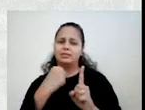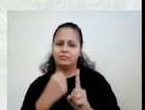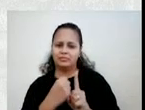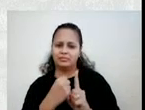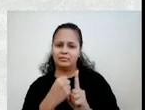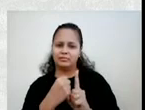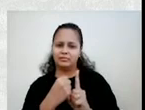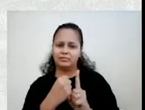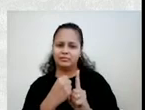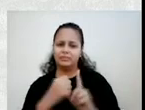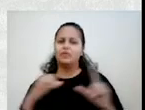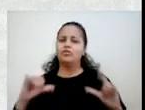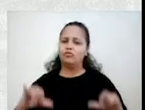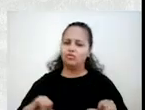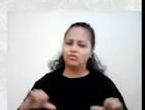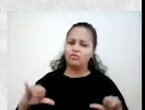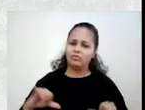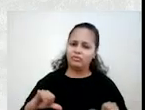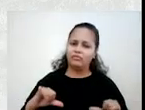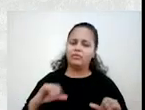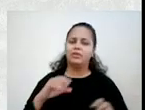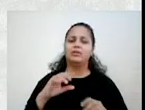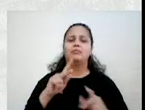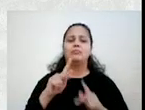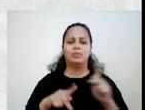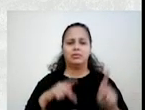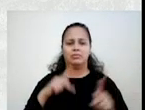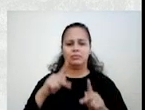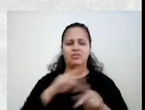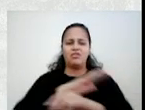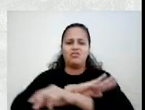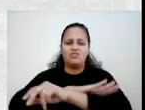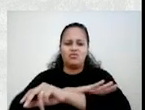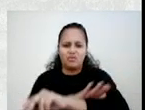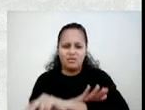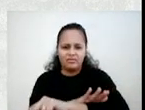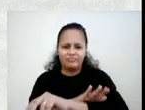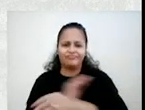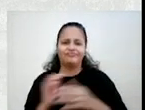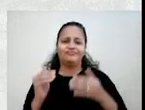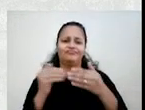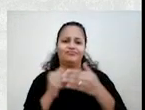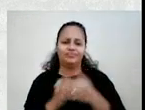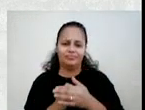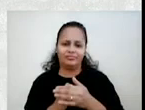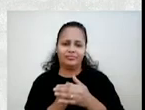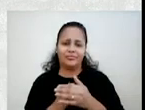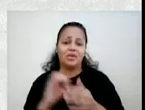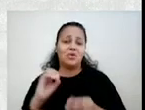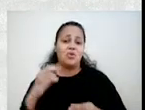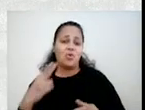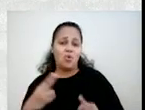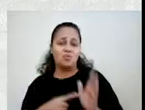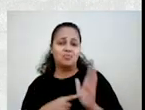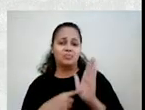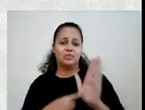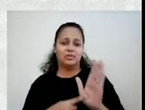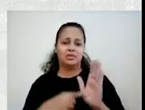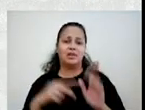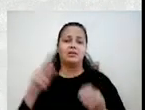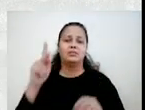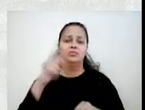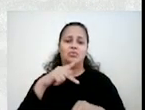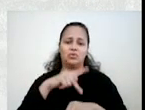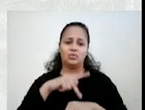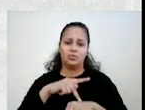sociais sofridas por essas populações e o racismo velado, né, escondido ou mesmo explícito que existia